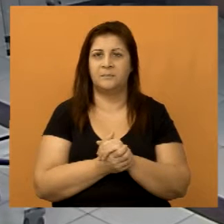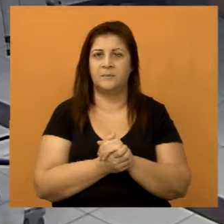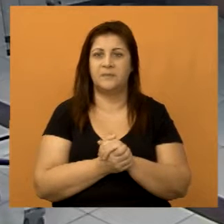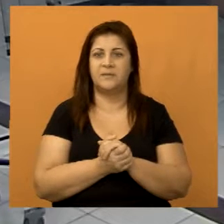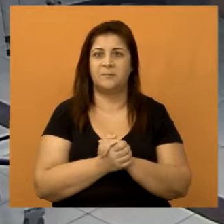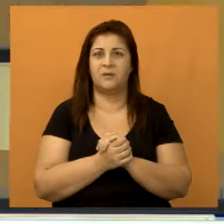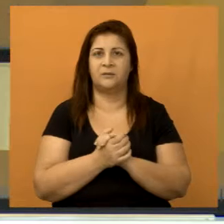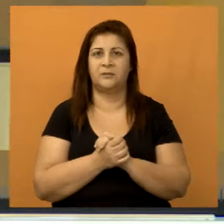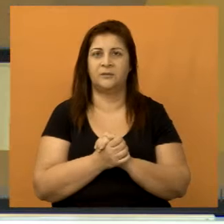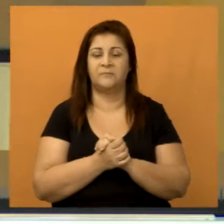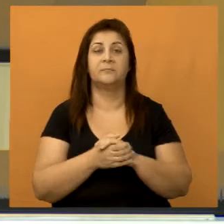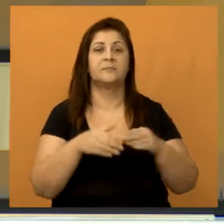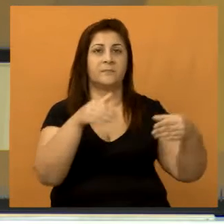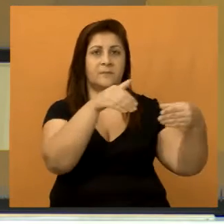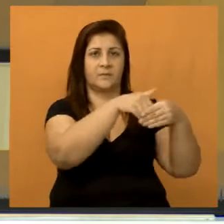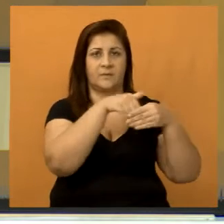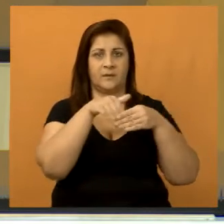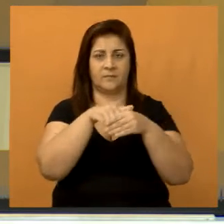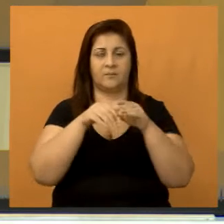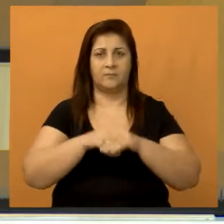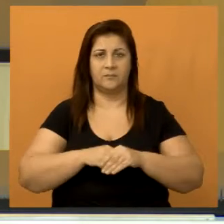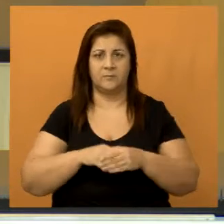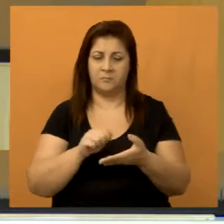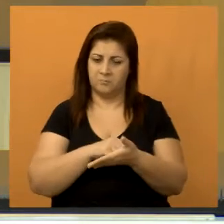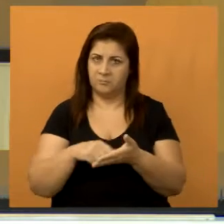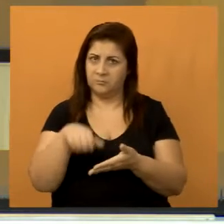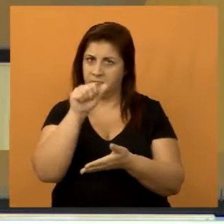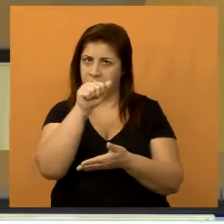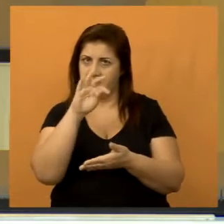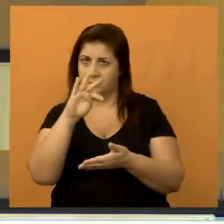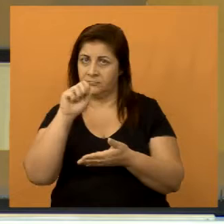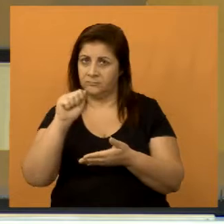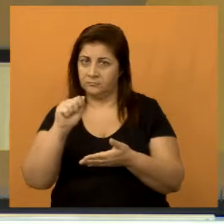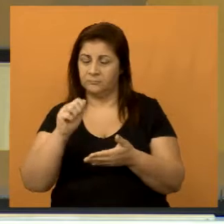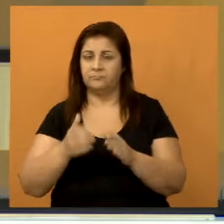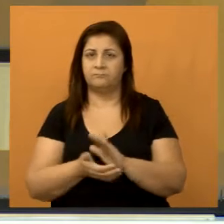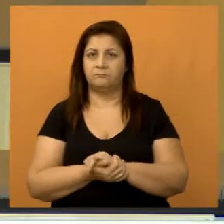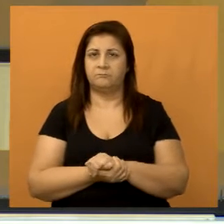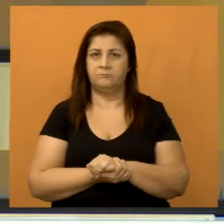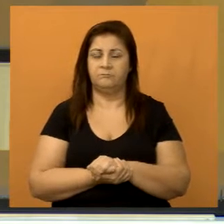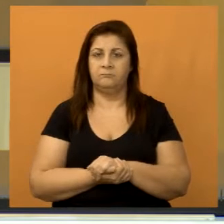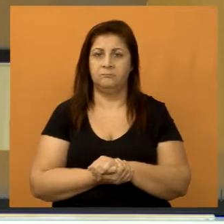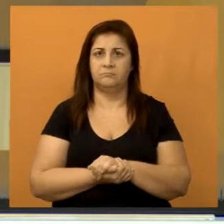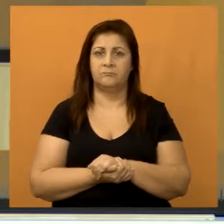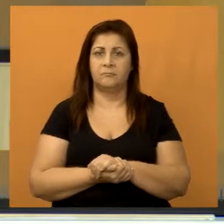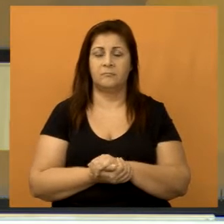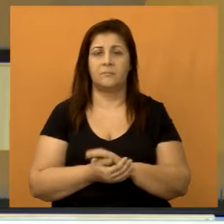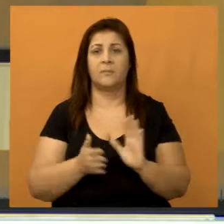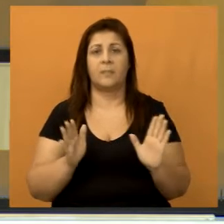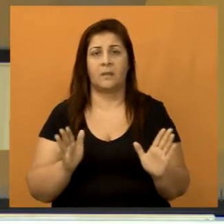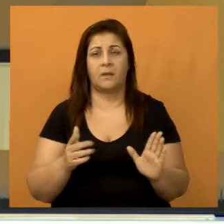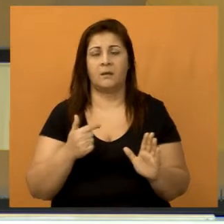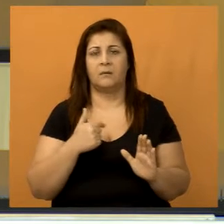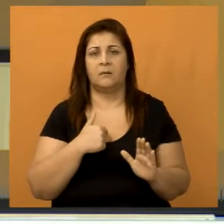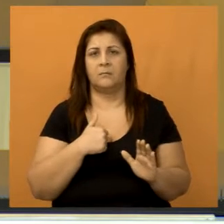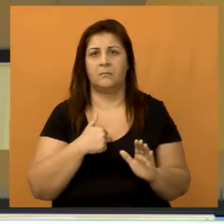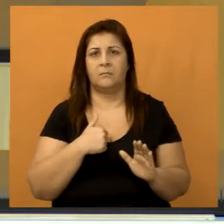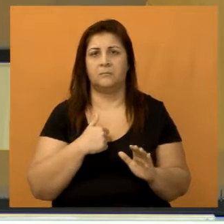Então, eu vou colocar em votação, para que registre em ata dessa casa, embora eu vou